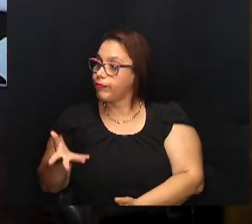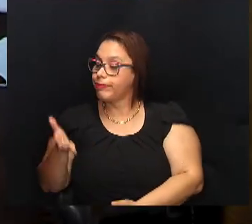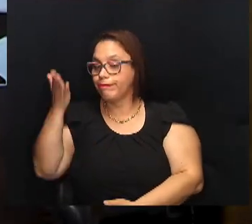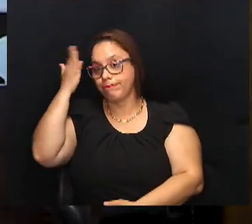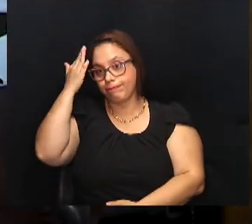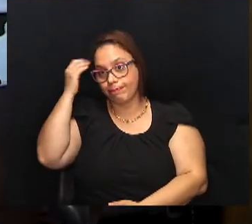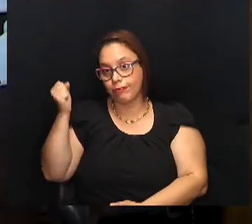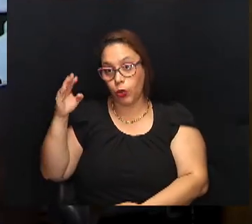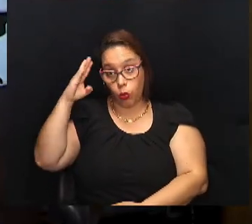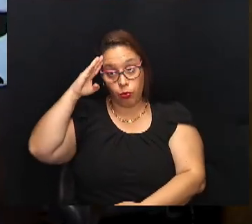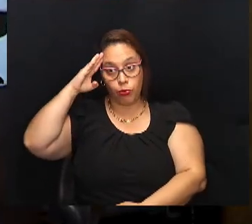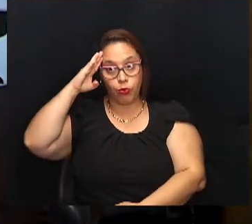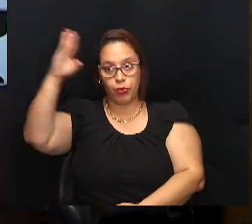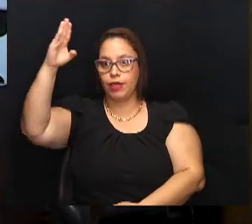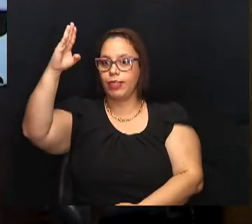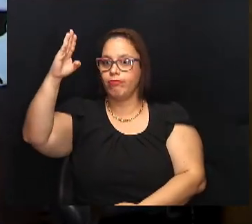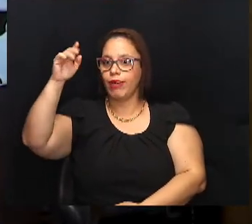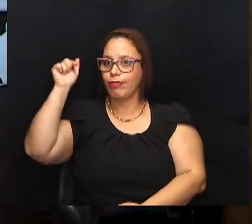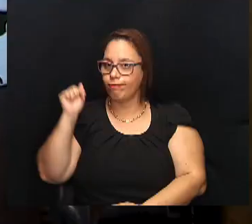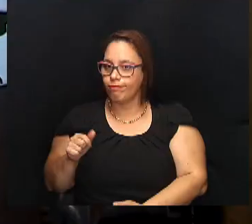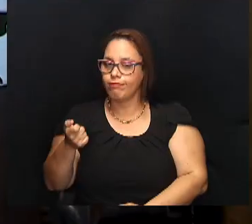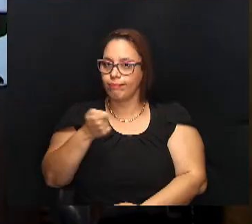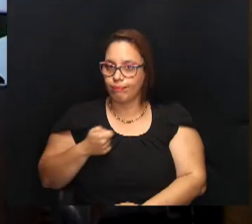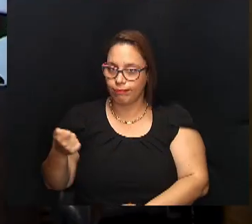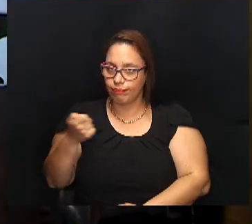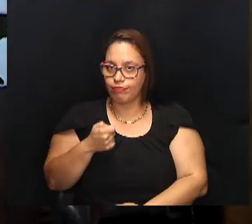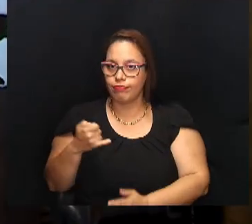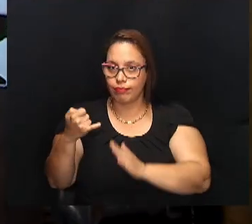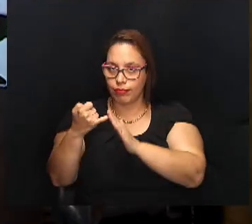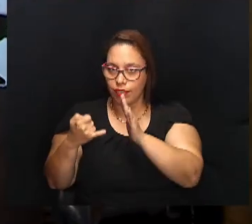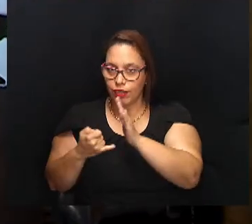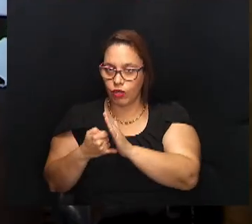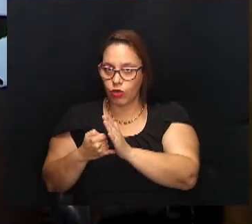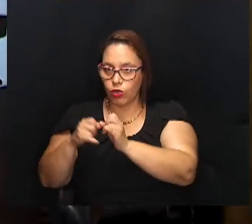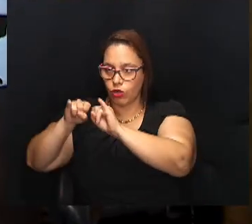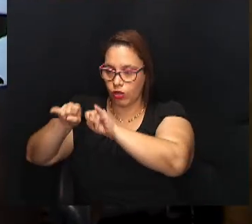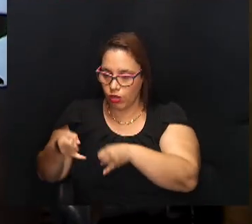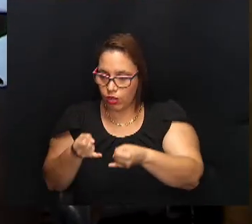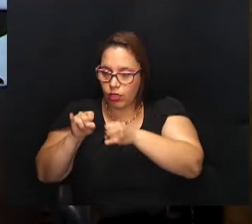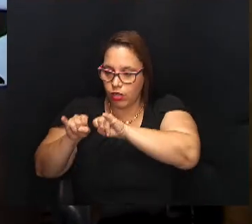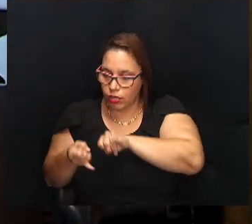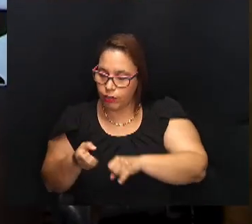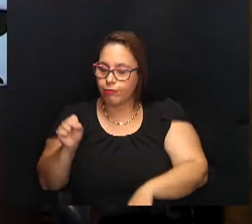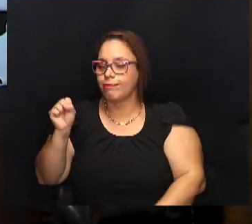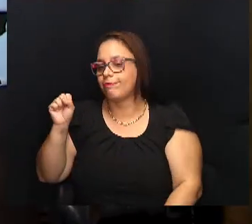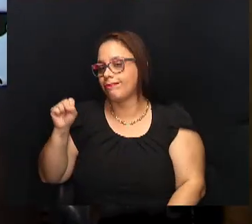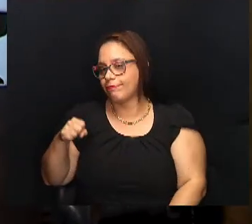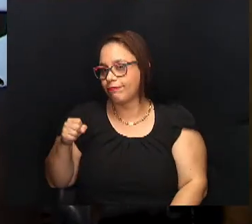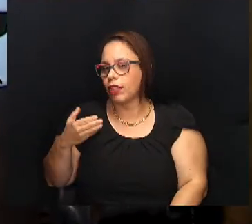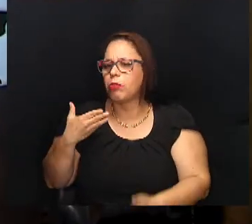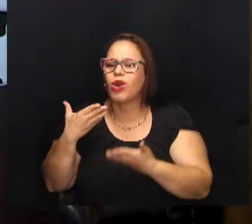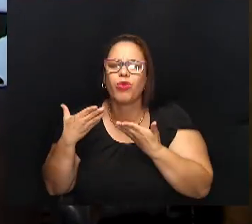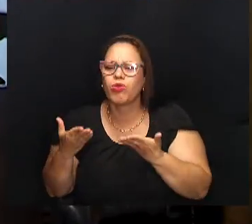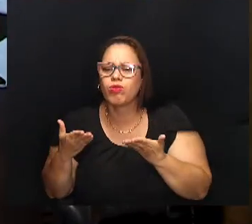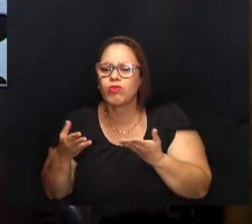que o carro-chefe, então, aqui da associação, da instituição, é o jiu-jitsu, né? Para você, como também